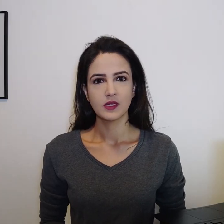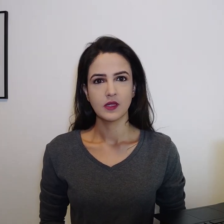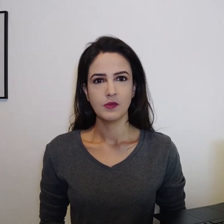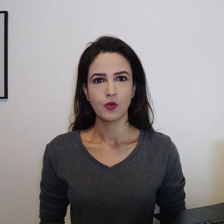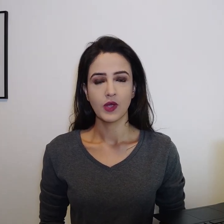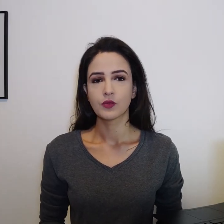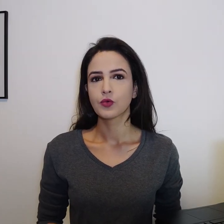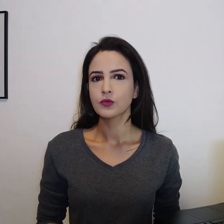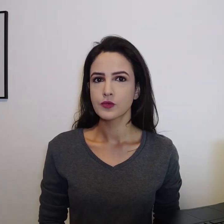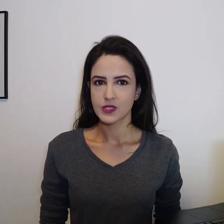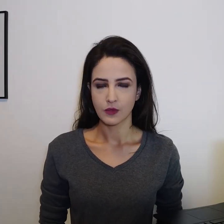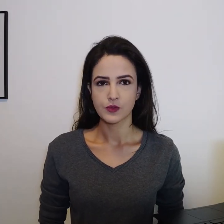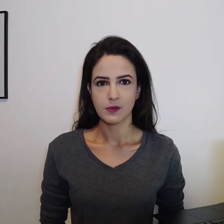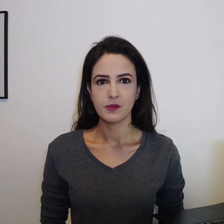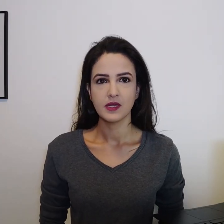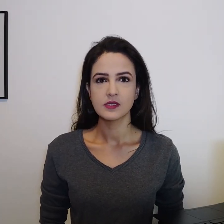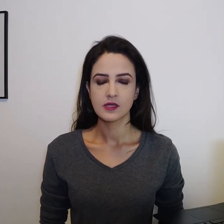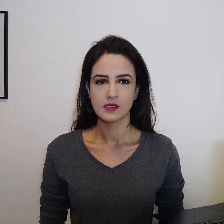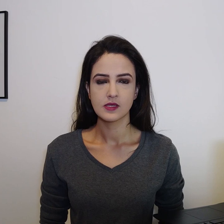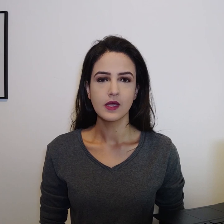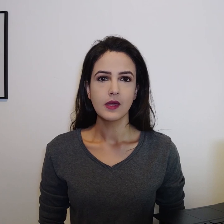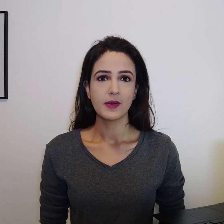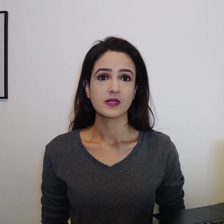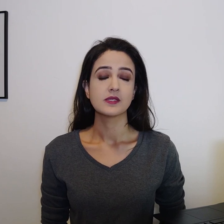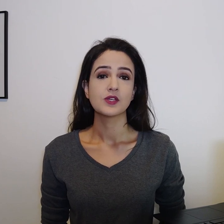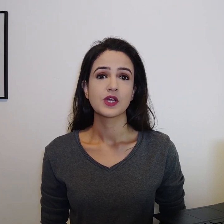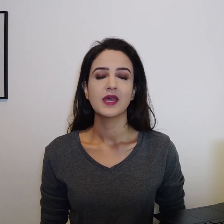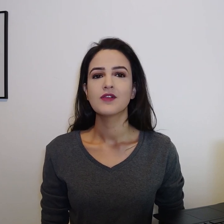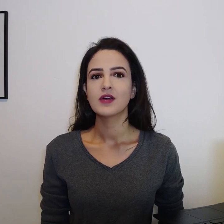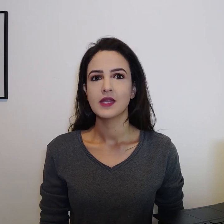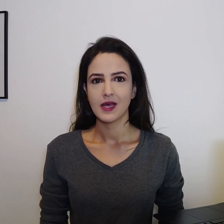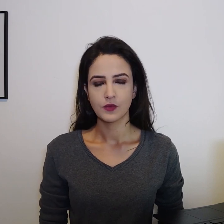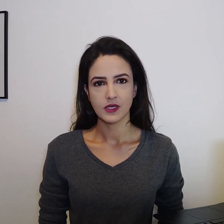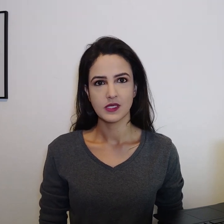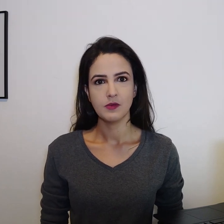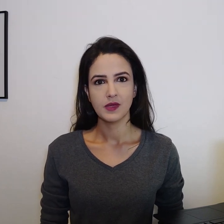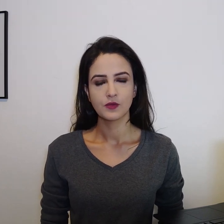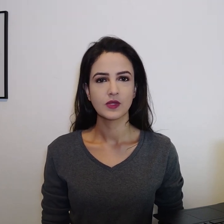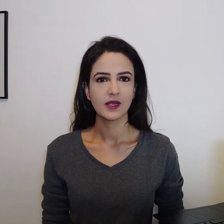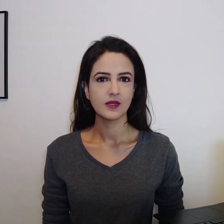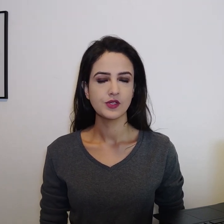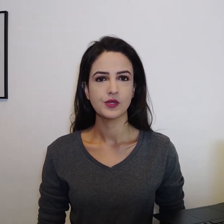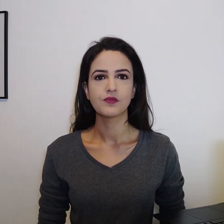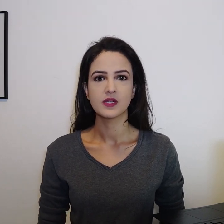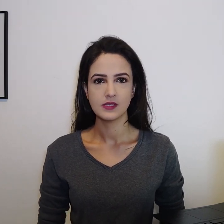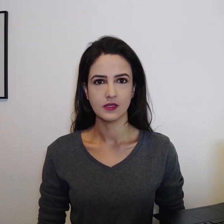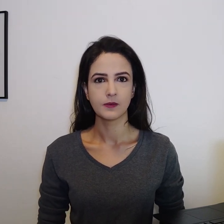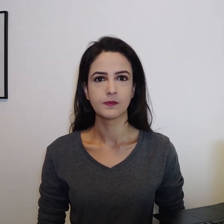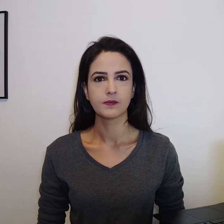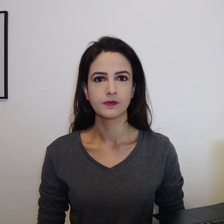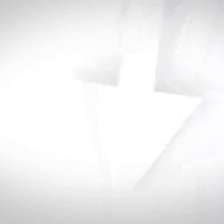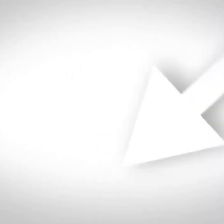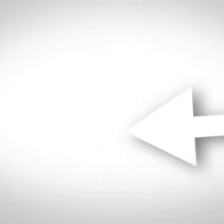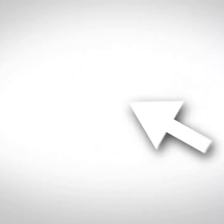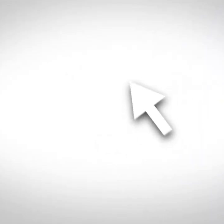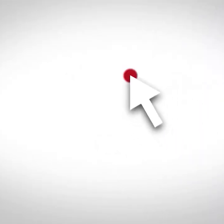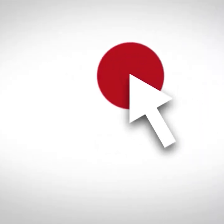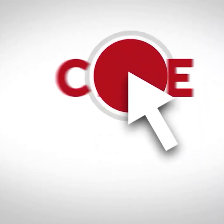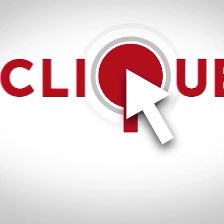terceira turma determinou o retorno dos autos à primeira instância para que seja reavaliado o recebimento da garantia oferecida.